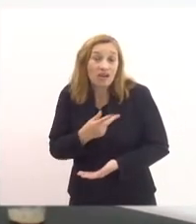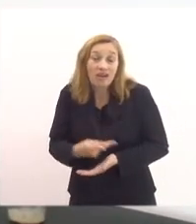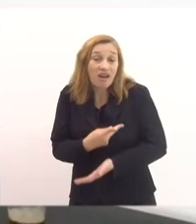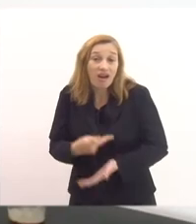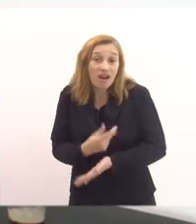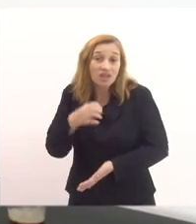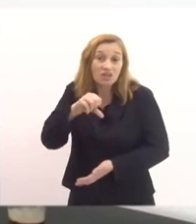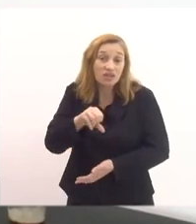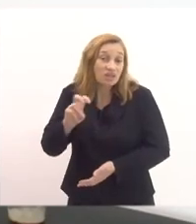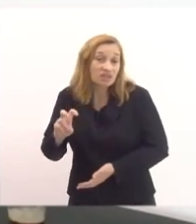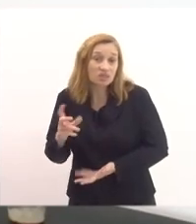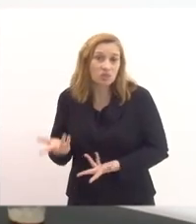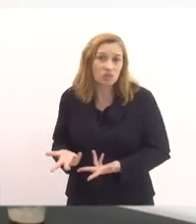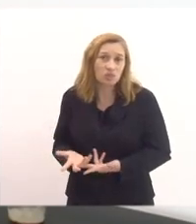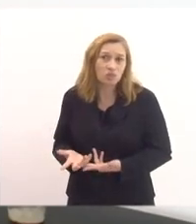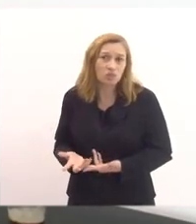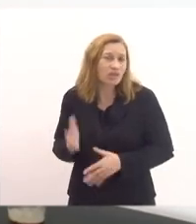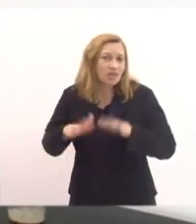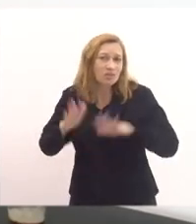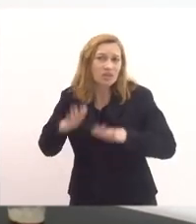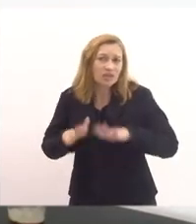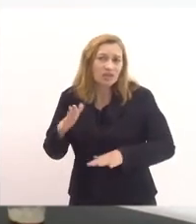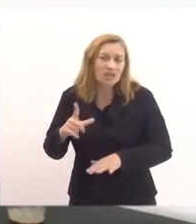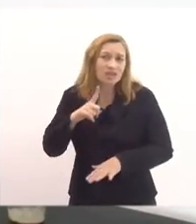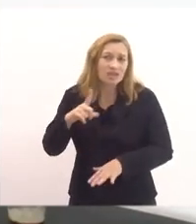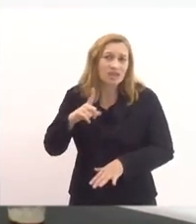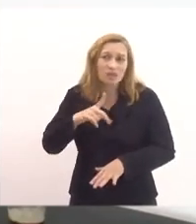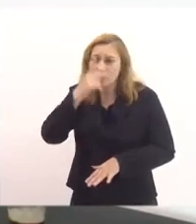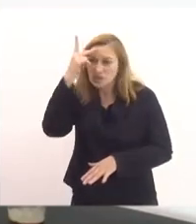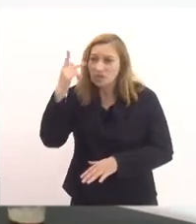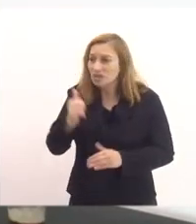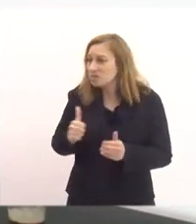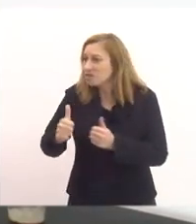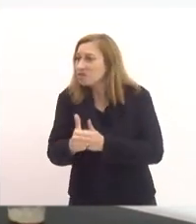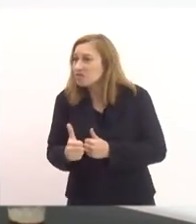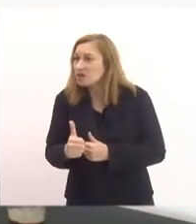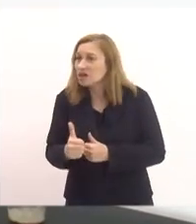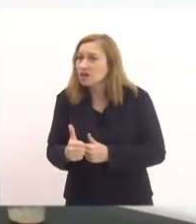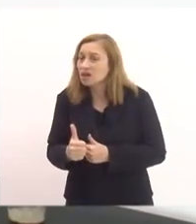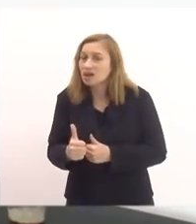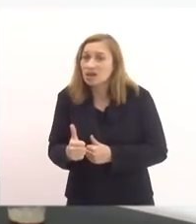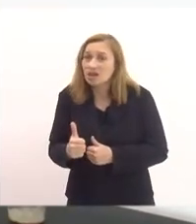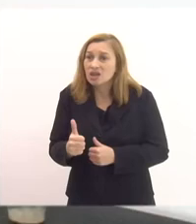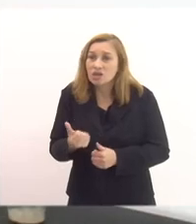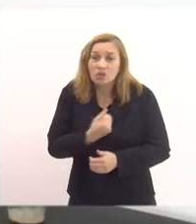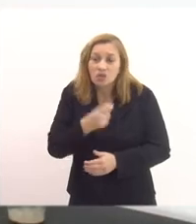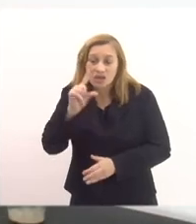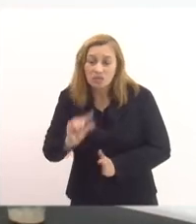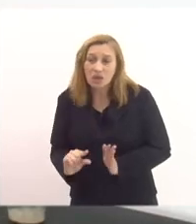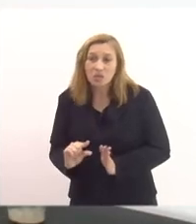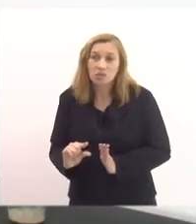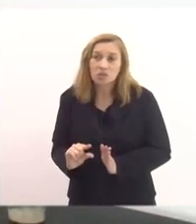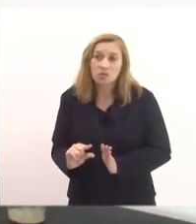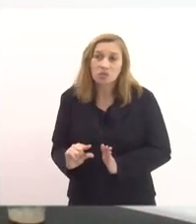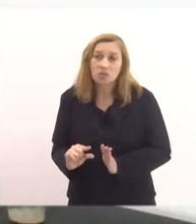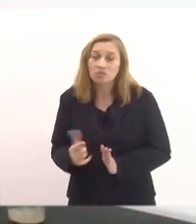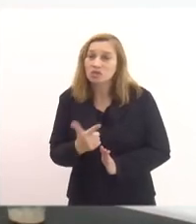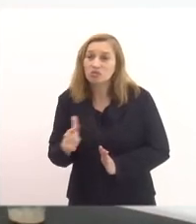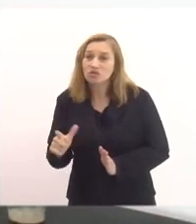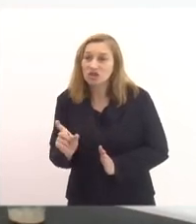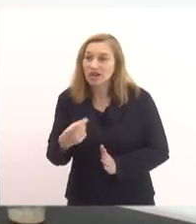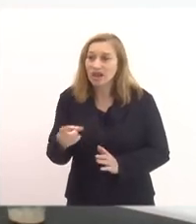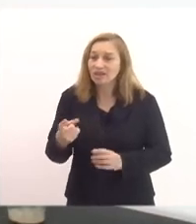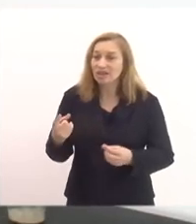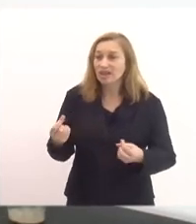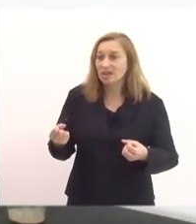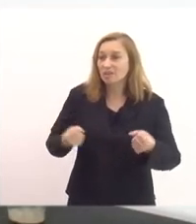95, independente disso, tinha candidato na minha frente, com idade inferior, sem habilitação,